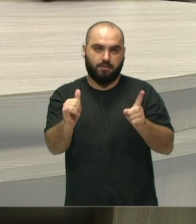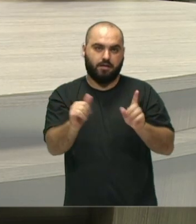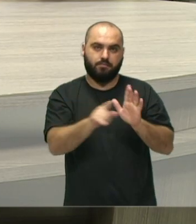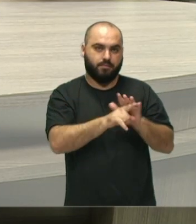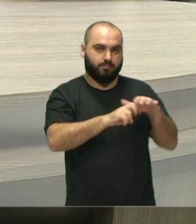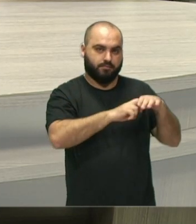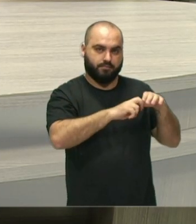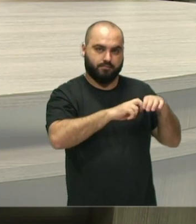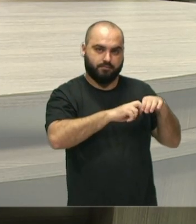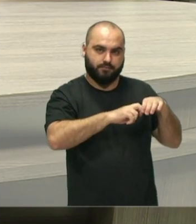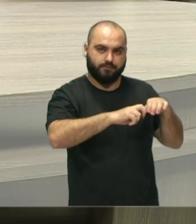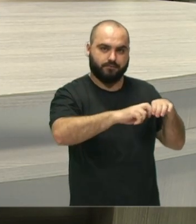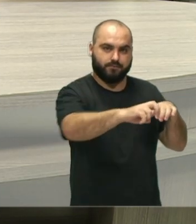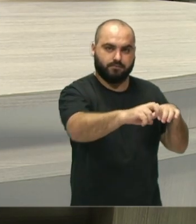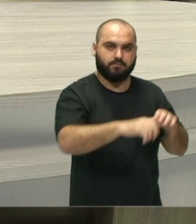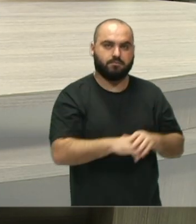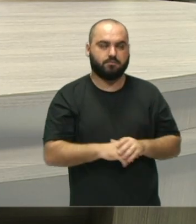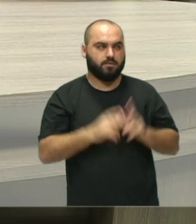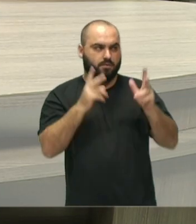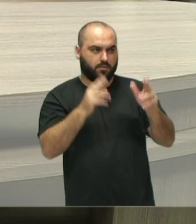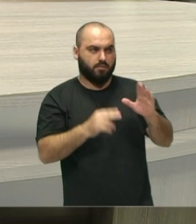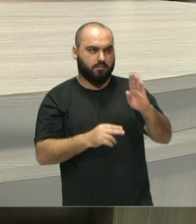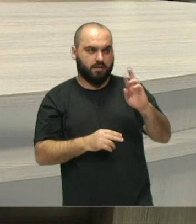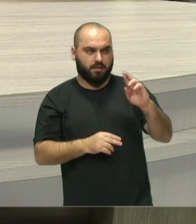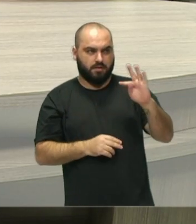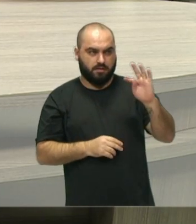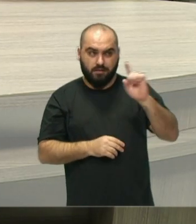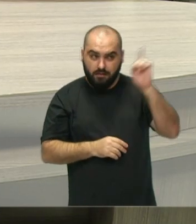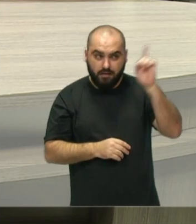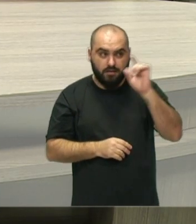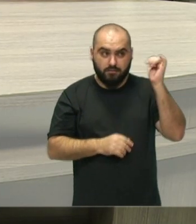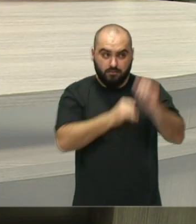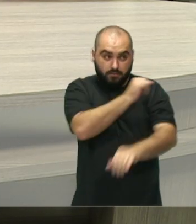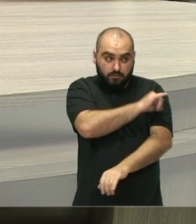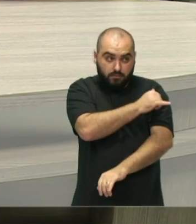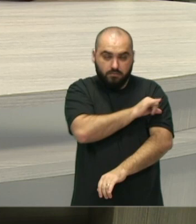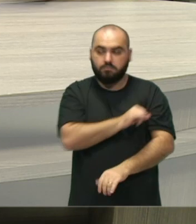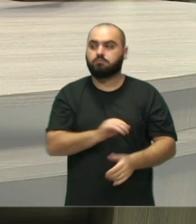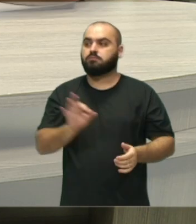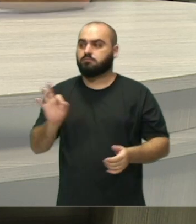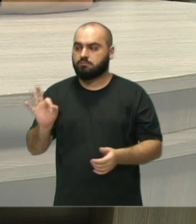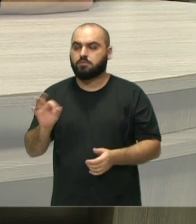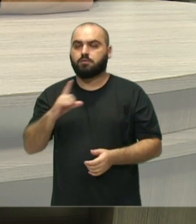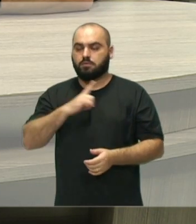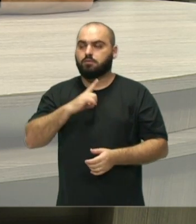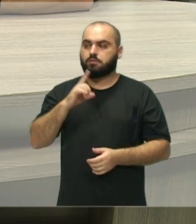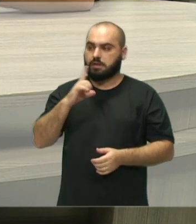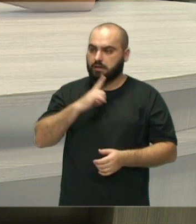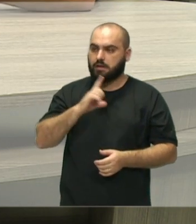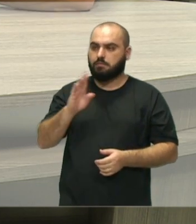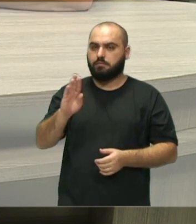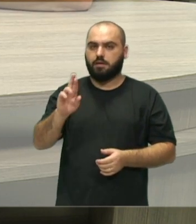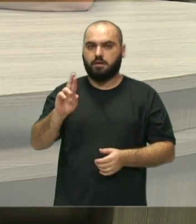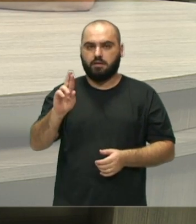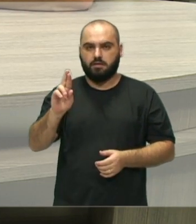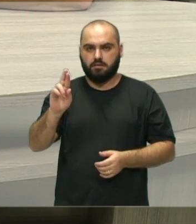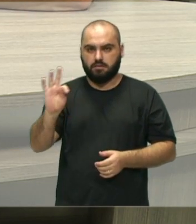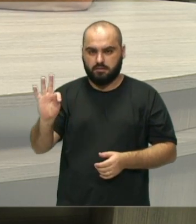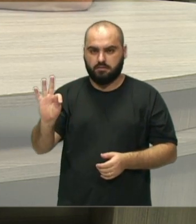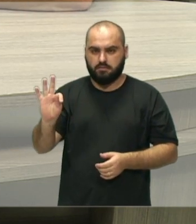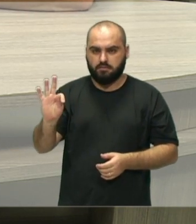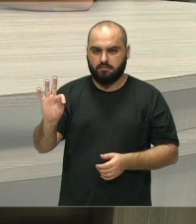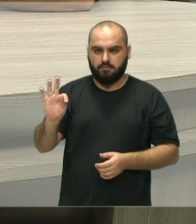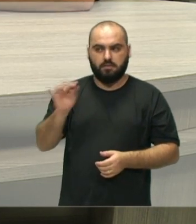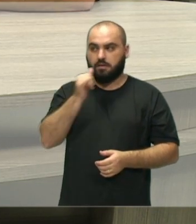o BRT lá do Rio de Janeiro, é isso? O Rio de Janeiro tem o BRT, que são os ônibus, não